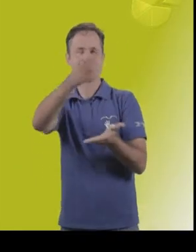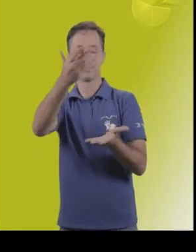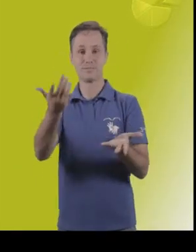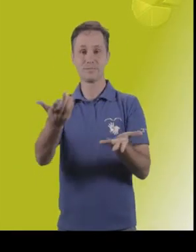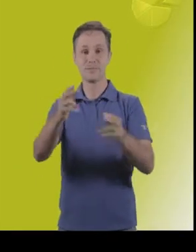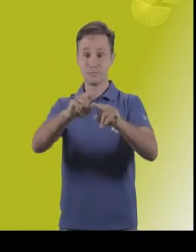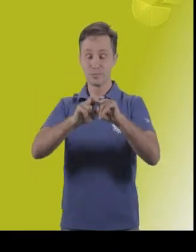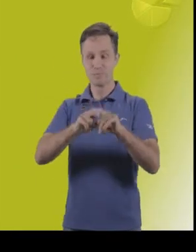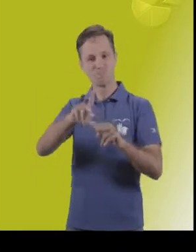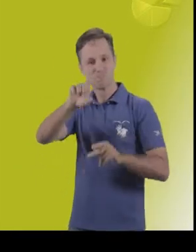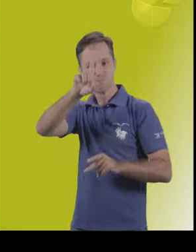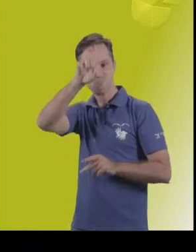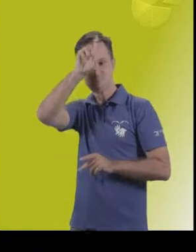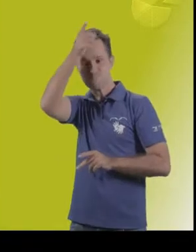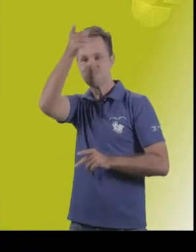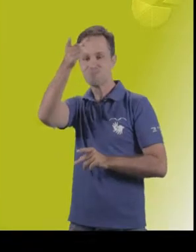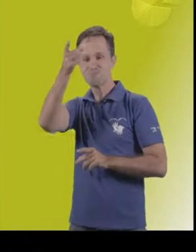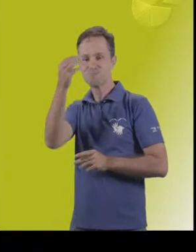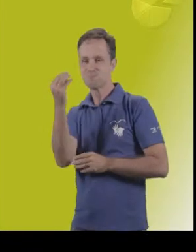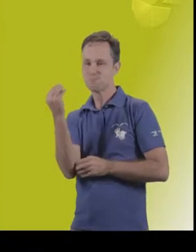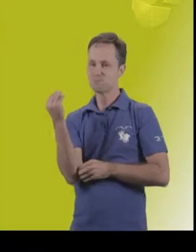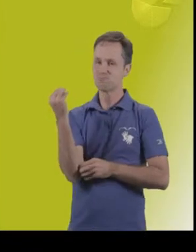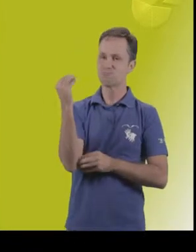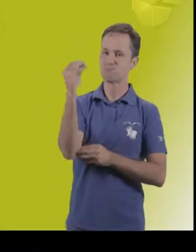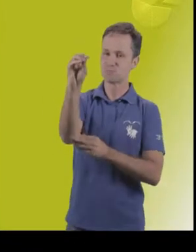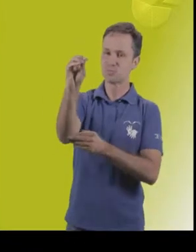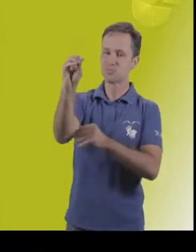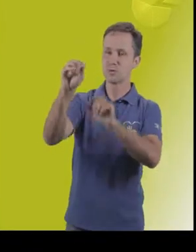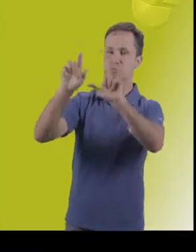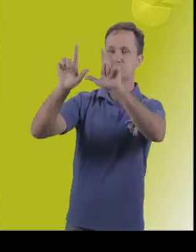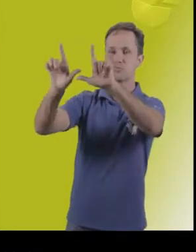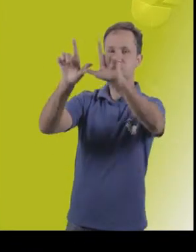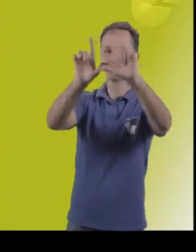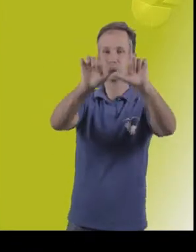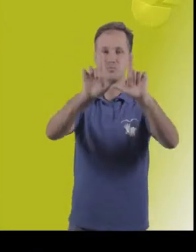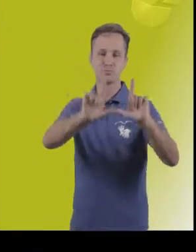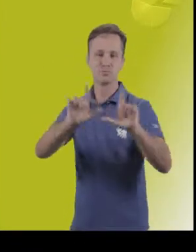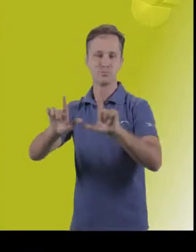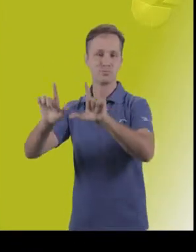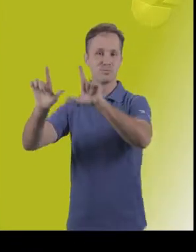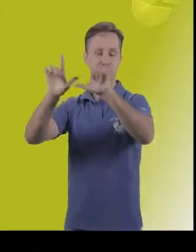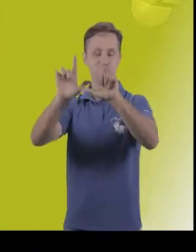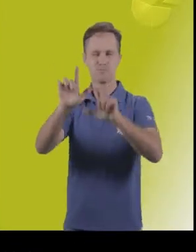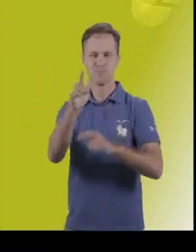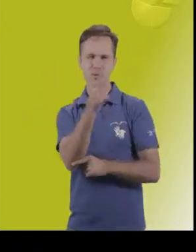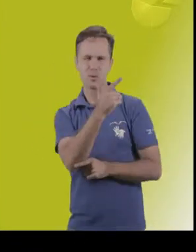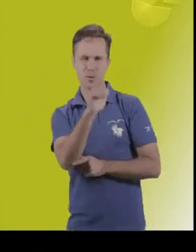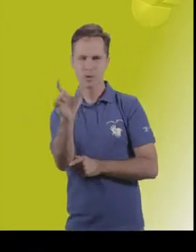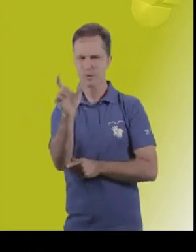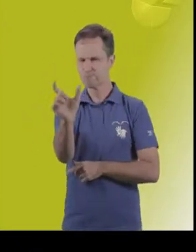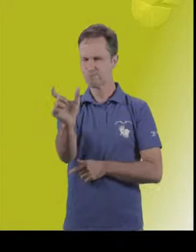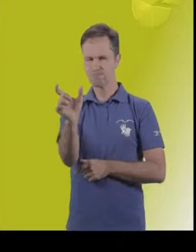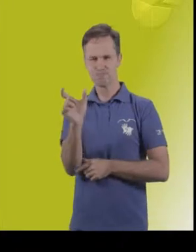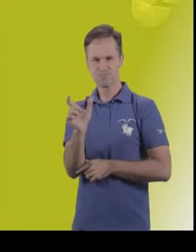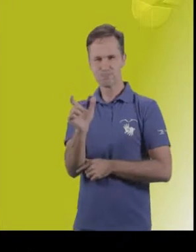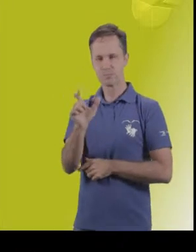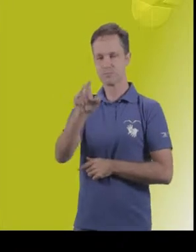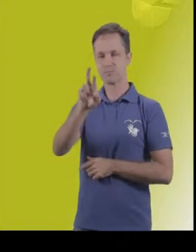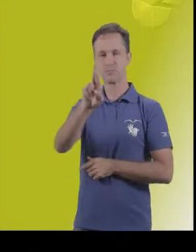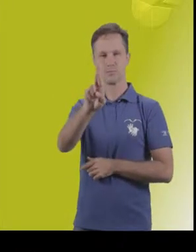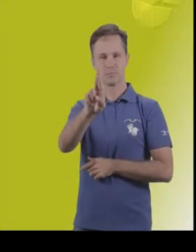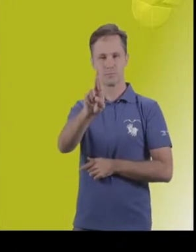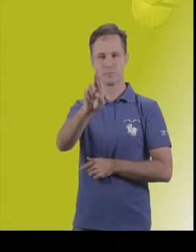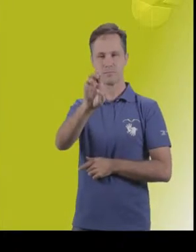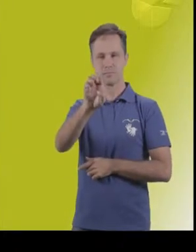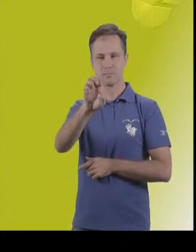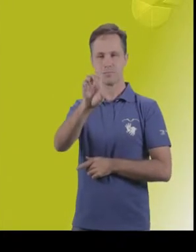Então, a gente cria essa situação de, como tipo, azulejando novamente a cidade. Outra coisa que a gente pensa muito